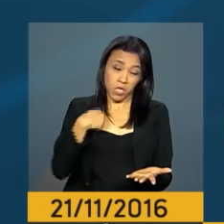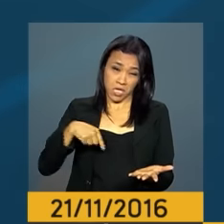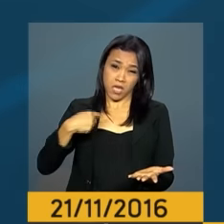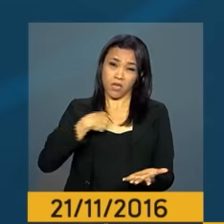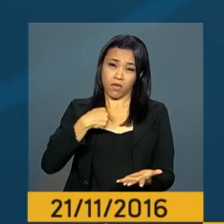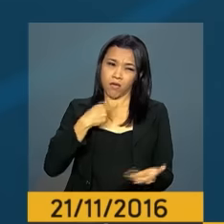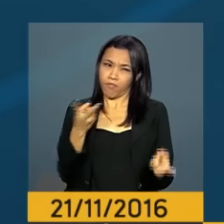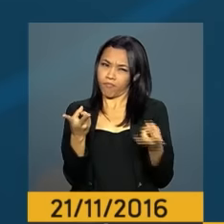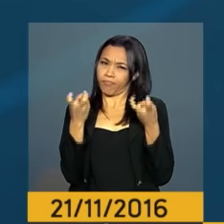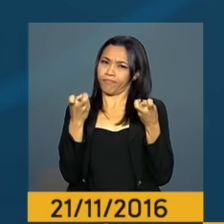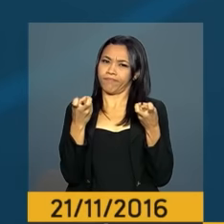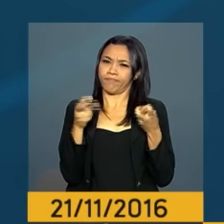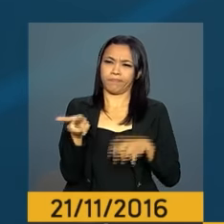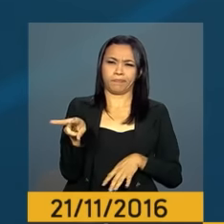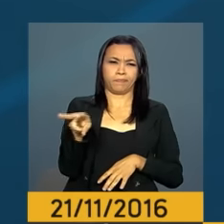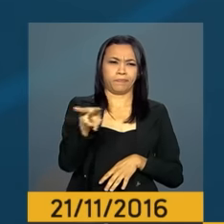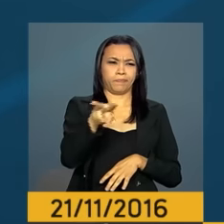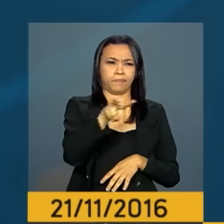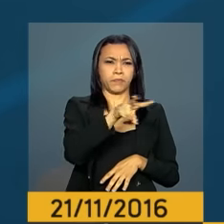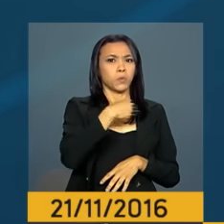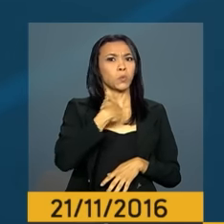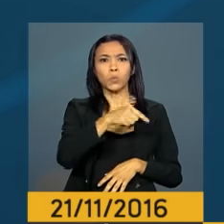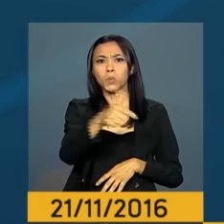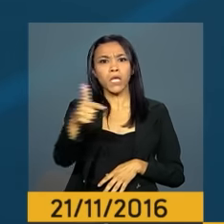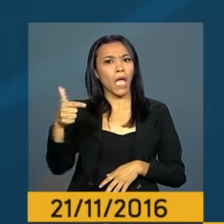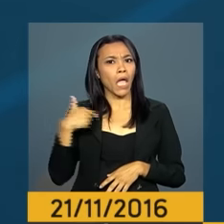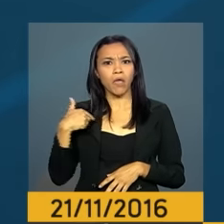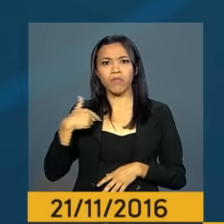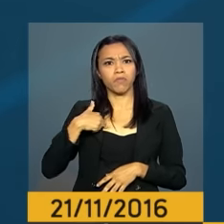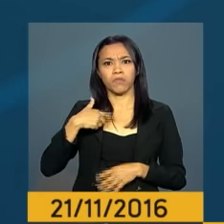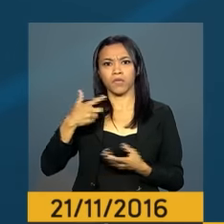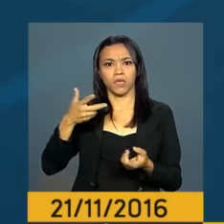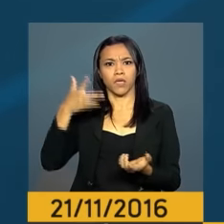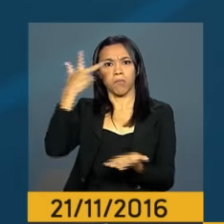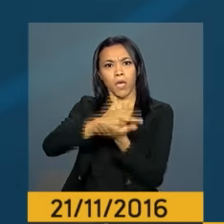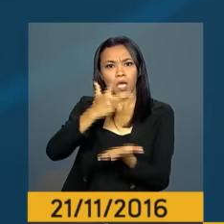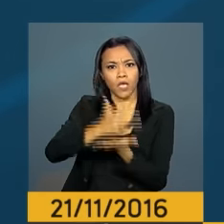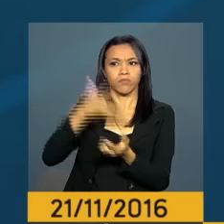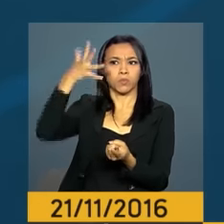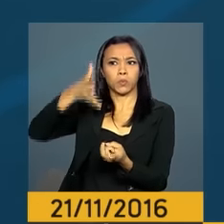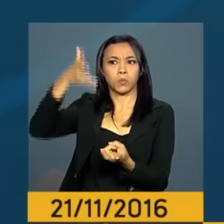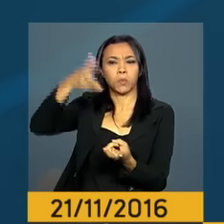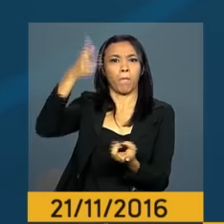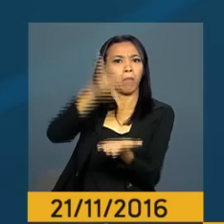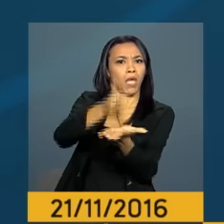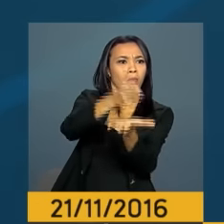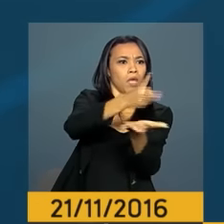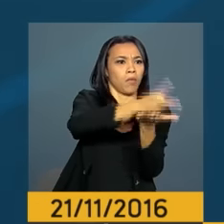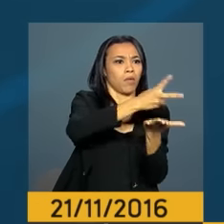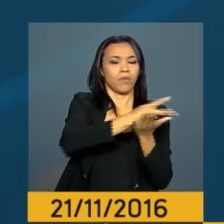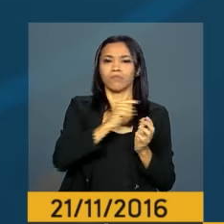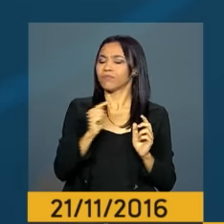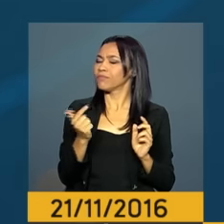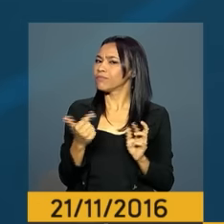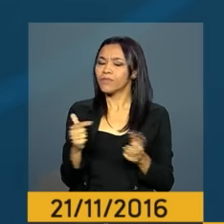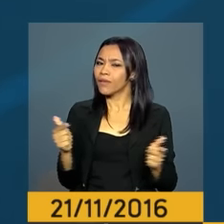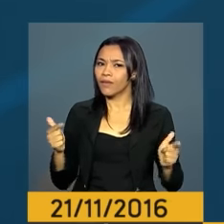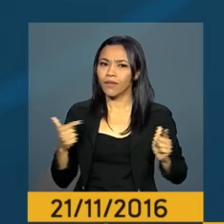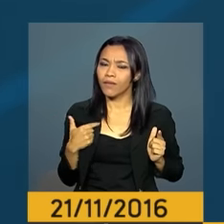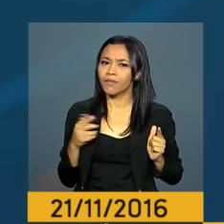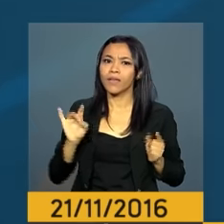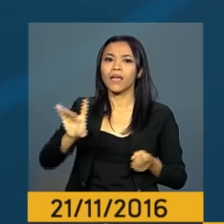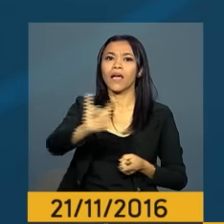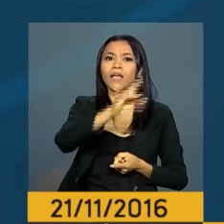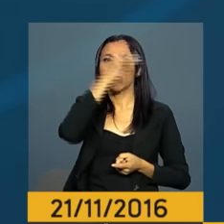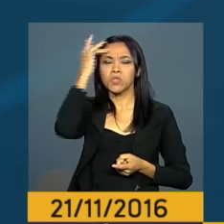verificar é que não houve essas repetições. Cada um colocou um tema da